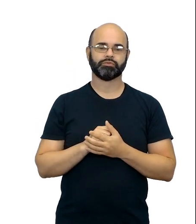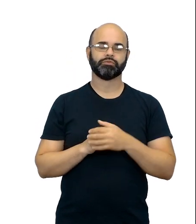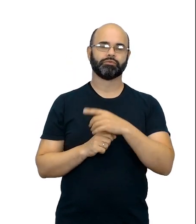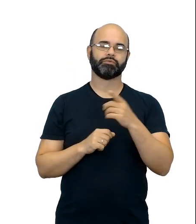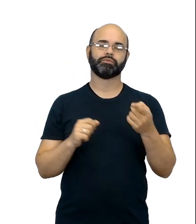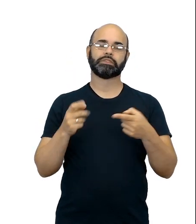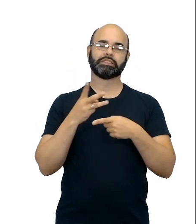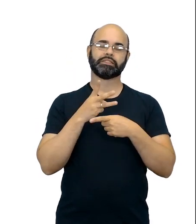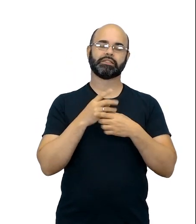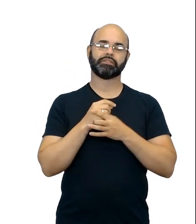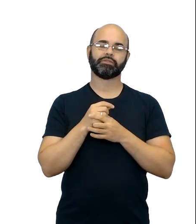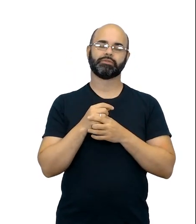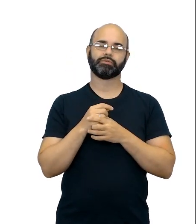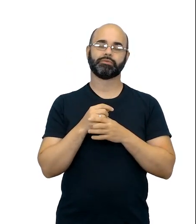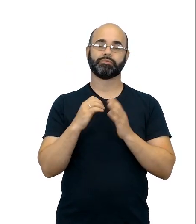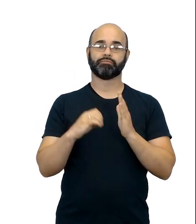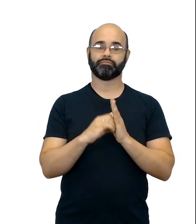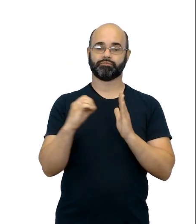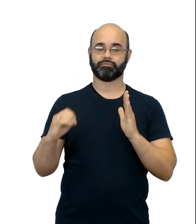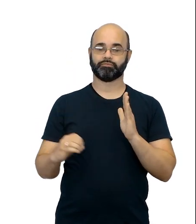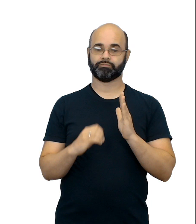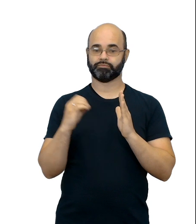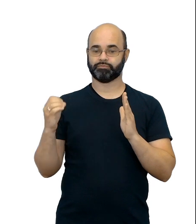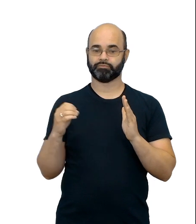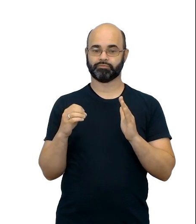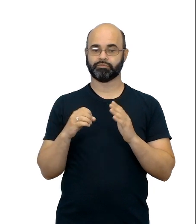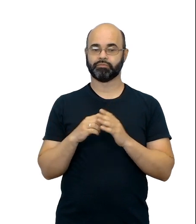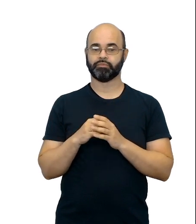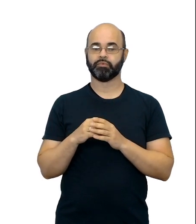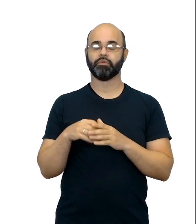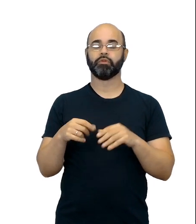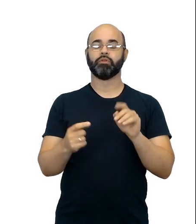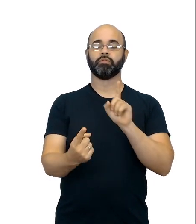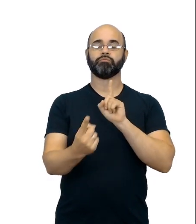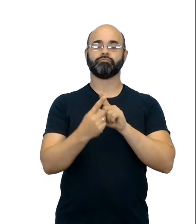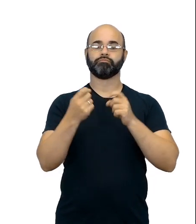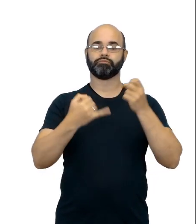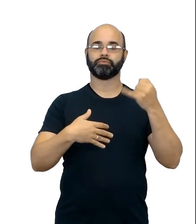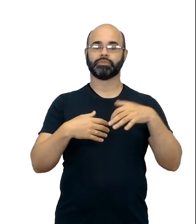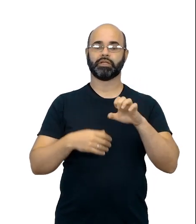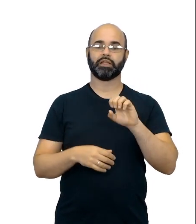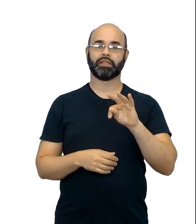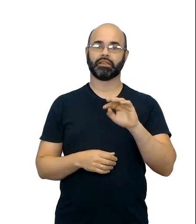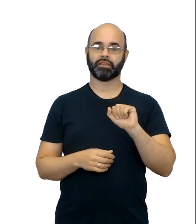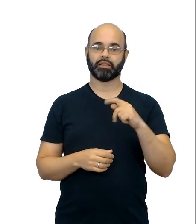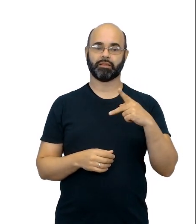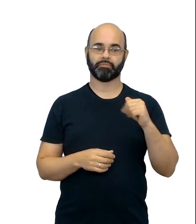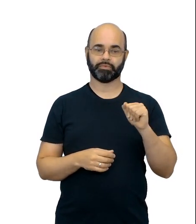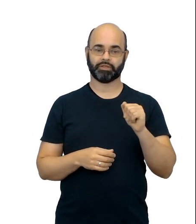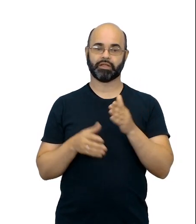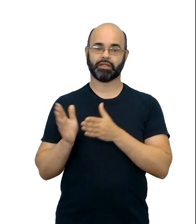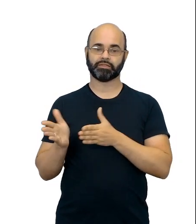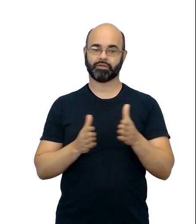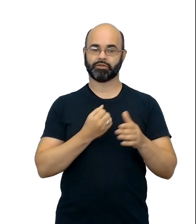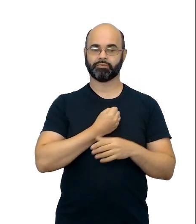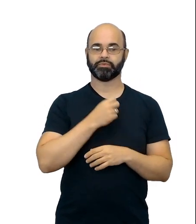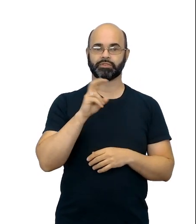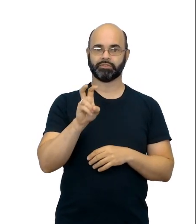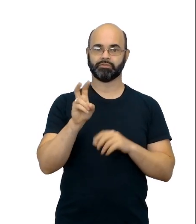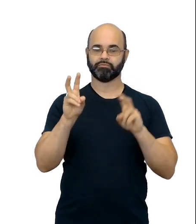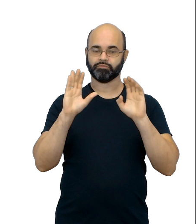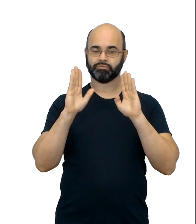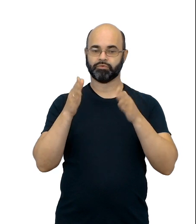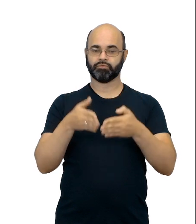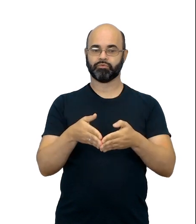de Mídias, a formação de etapa da sequência de atividades 5, que fala do tema central,